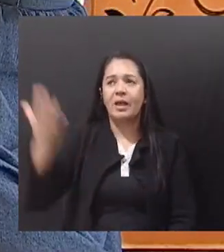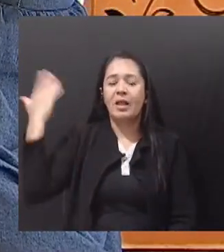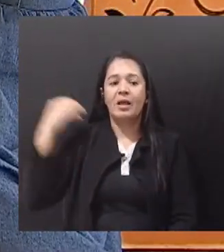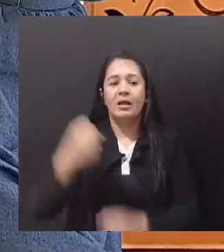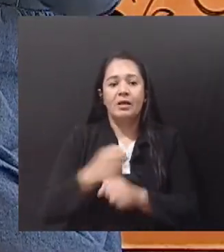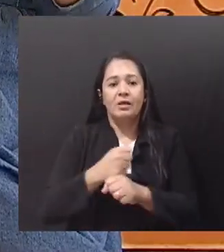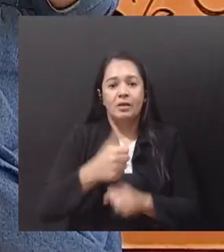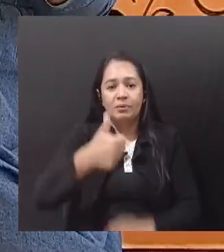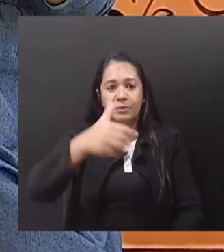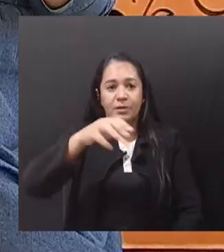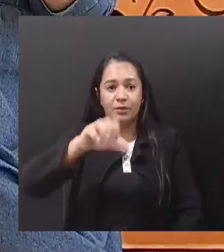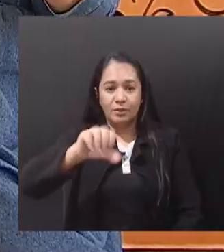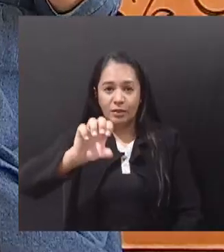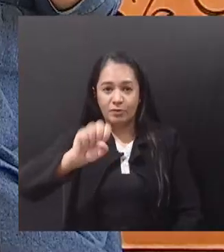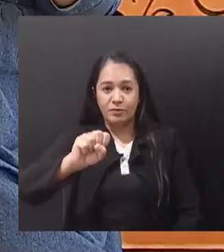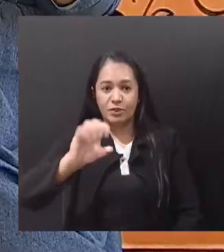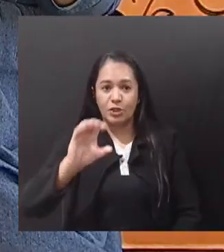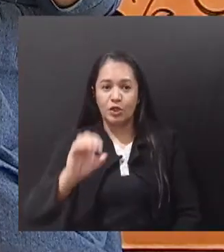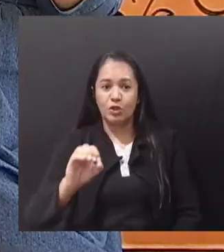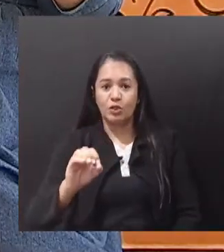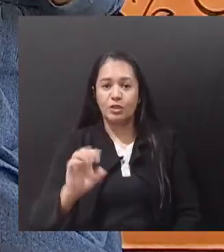80, quando teve aquele grande